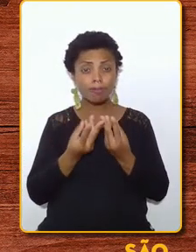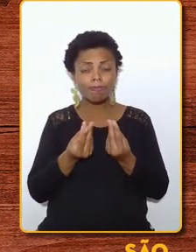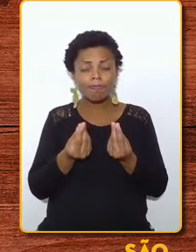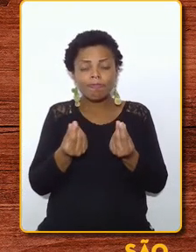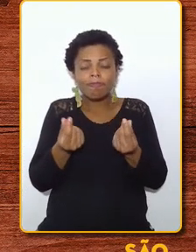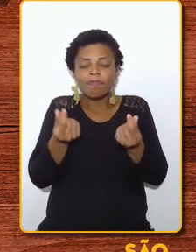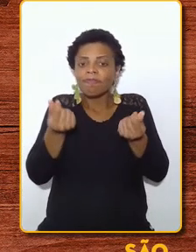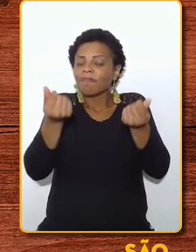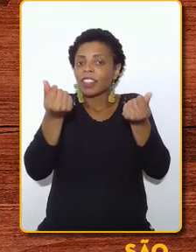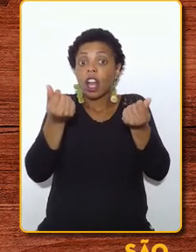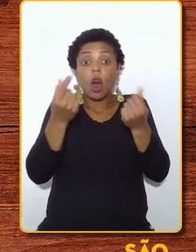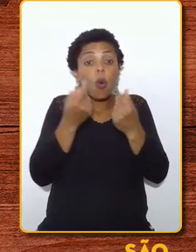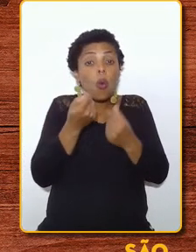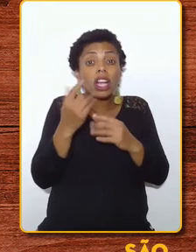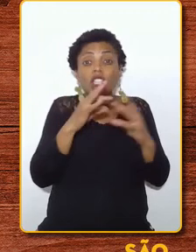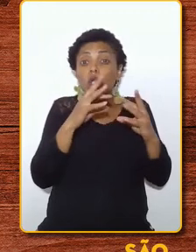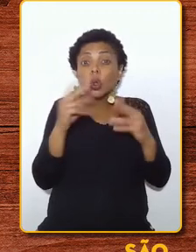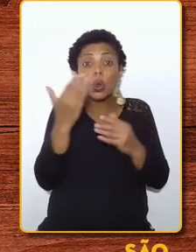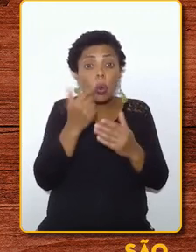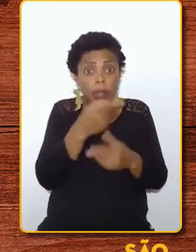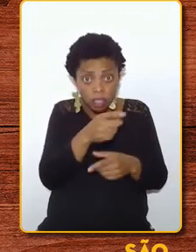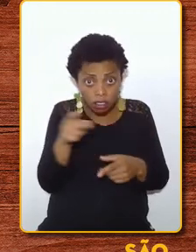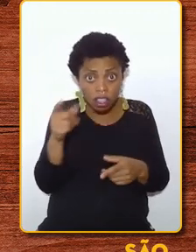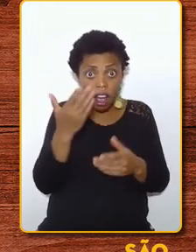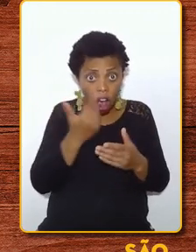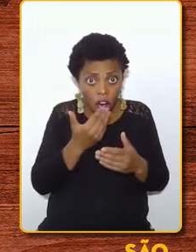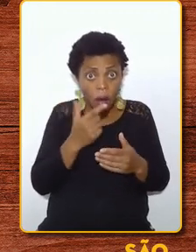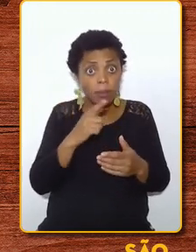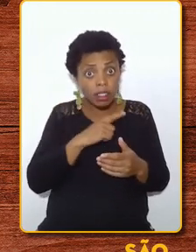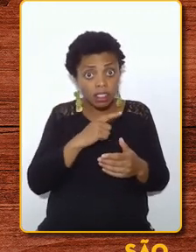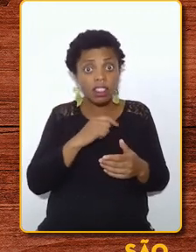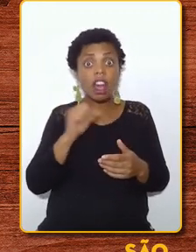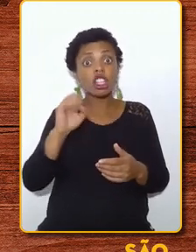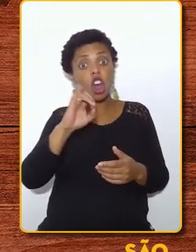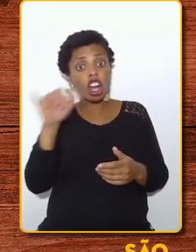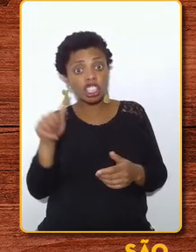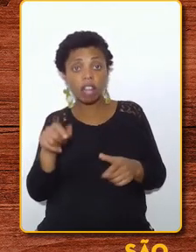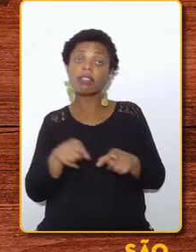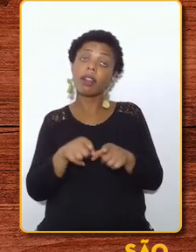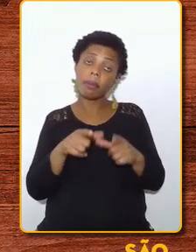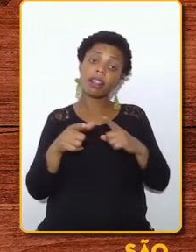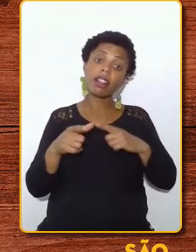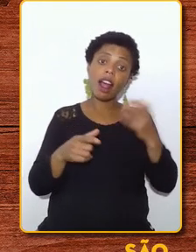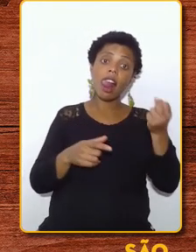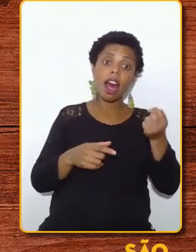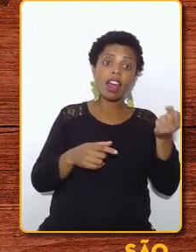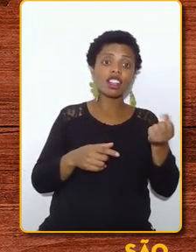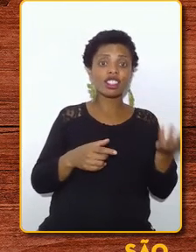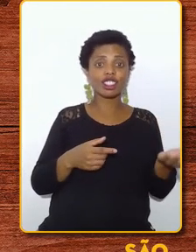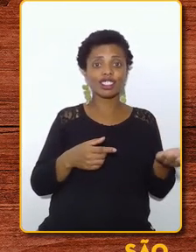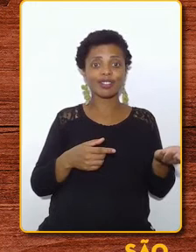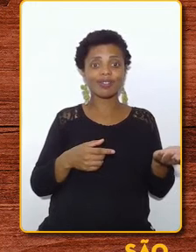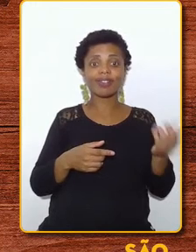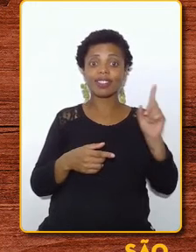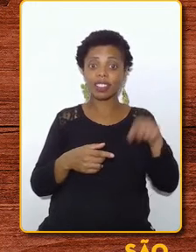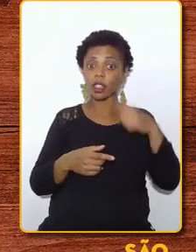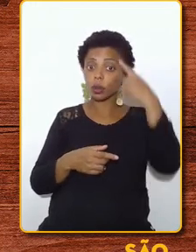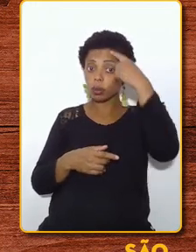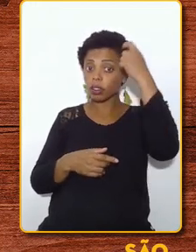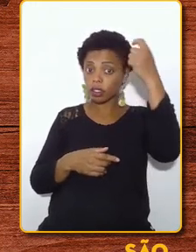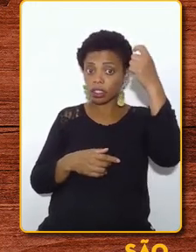tem soja. Como tem leite, que é uma invenção também, né, dos